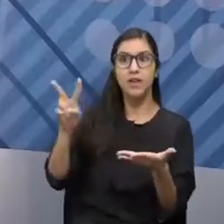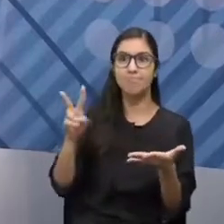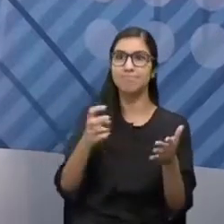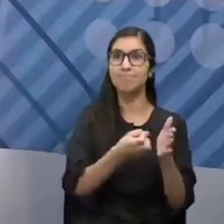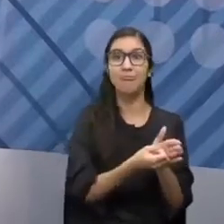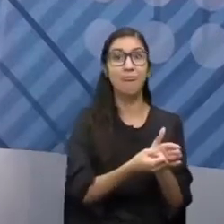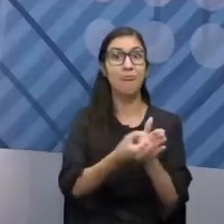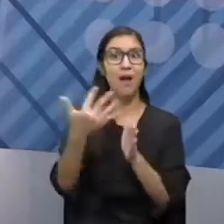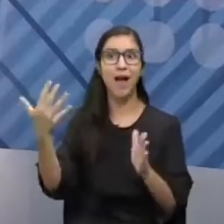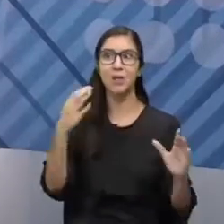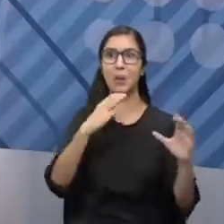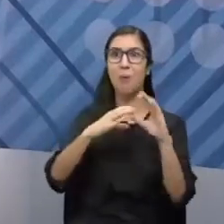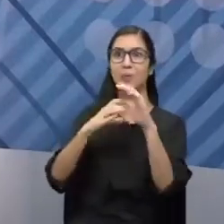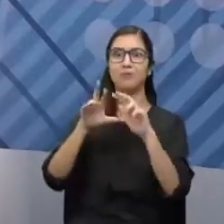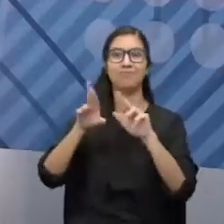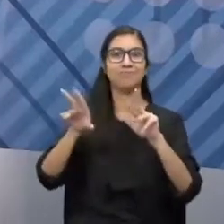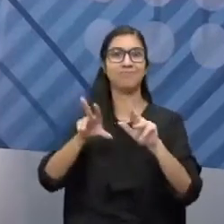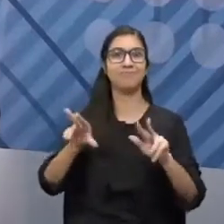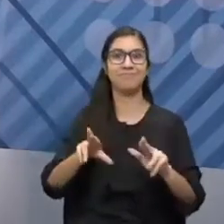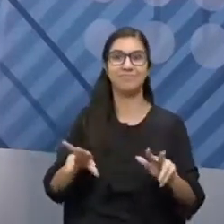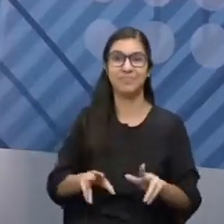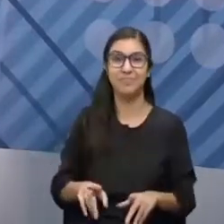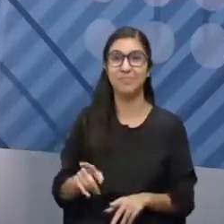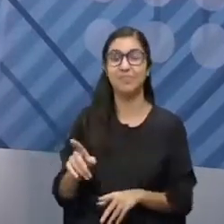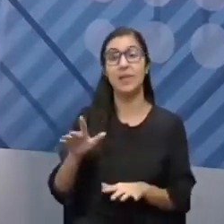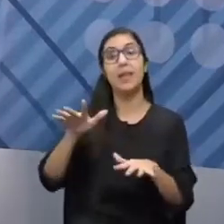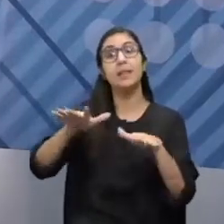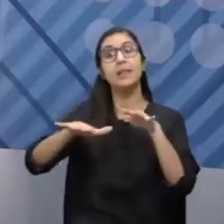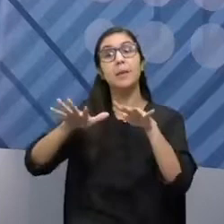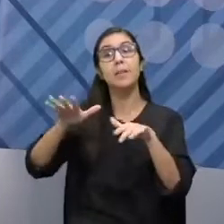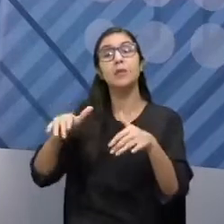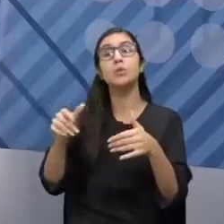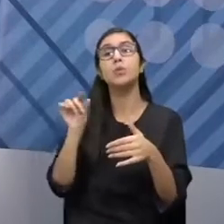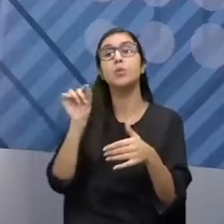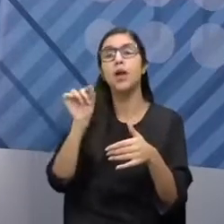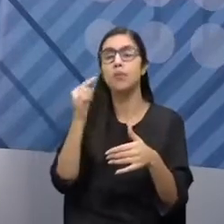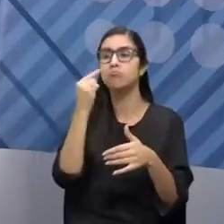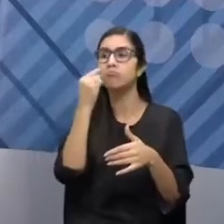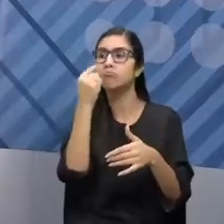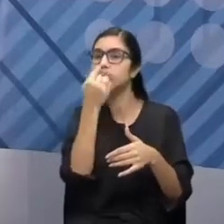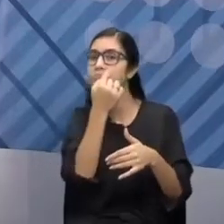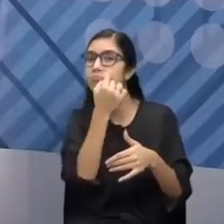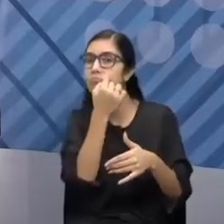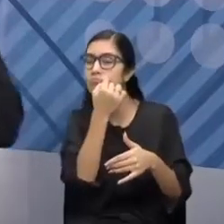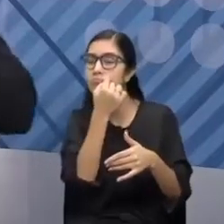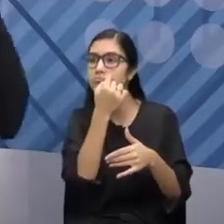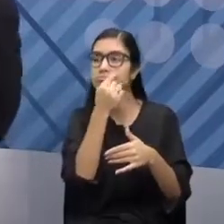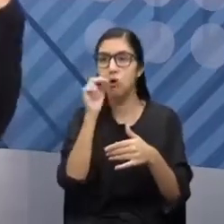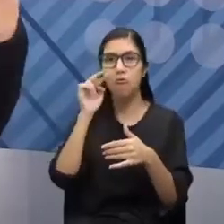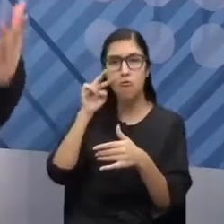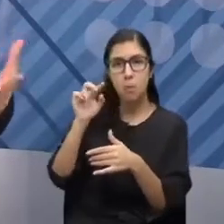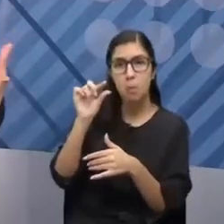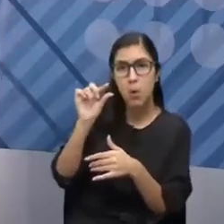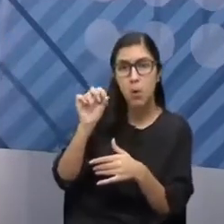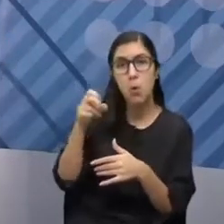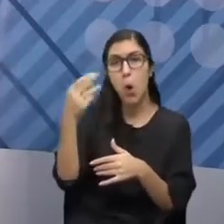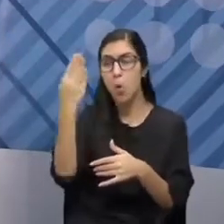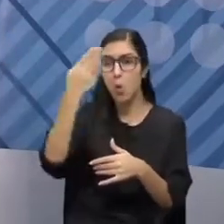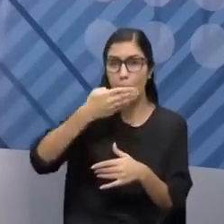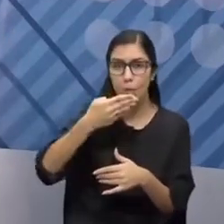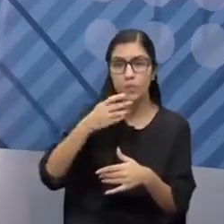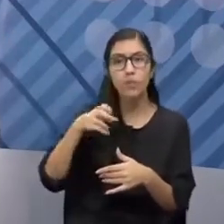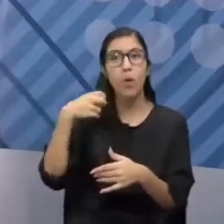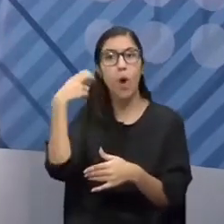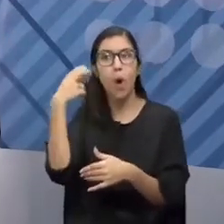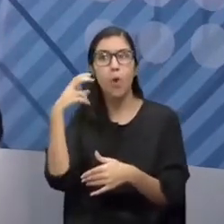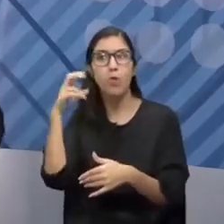vários sistemas de comunicação. Então, depende do resíduo visual ou auditivo ou de outro comprometimento motor